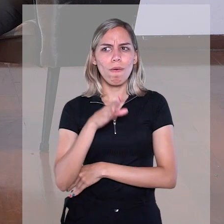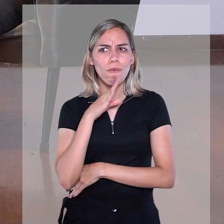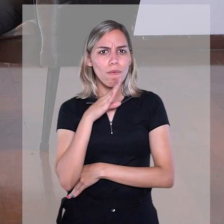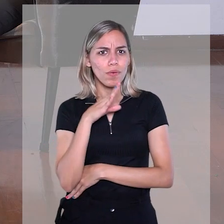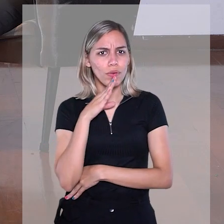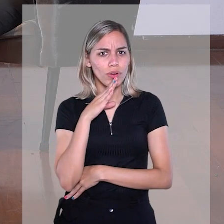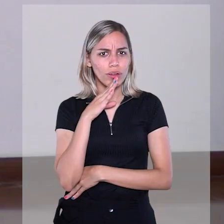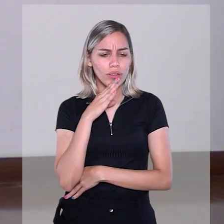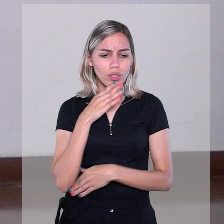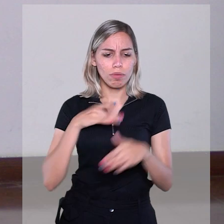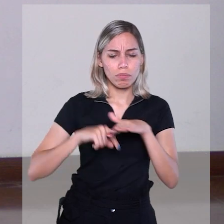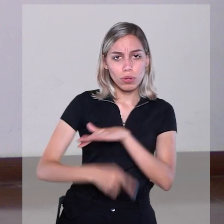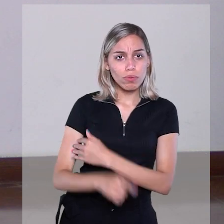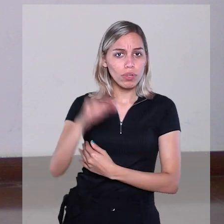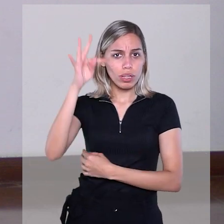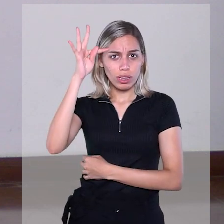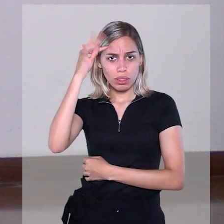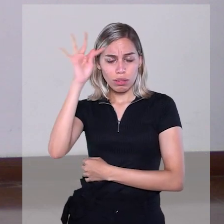semiótica, a linguística,